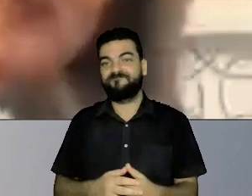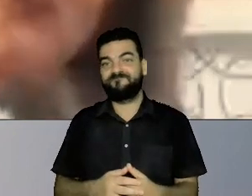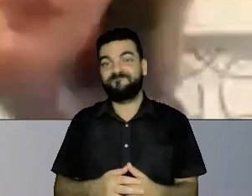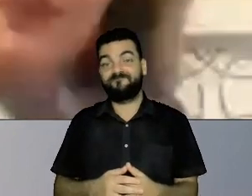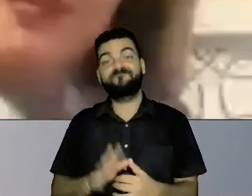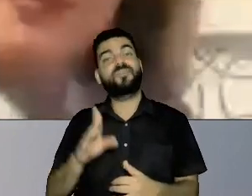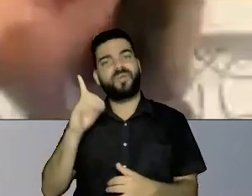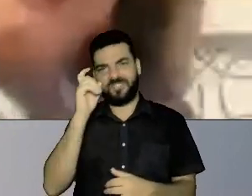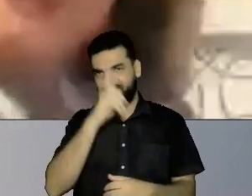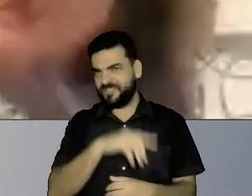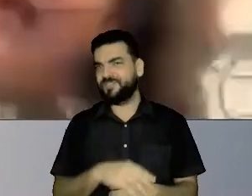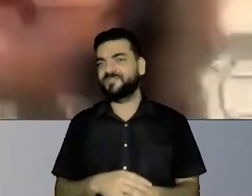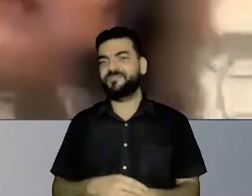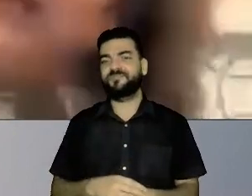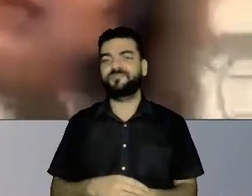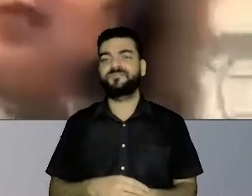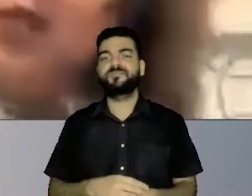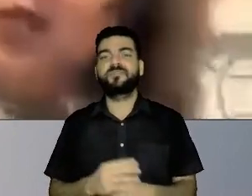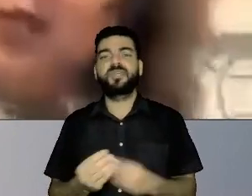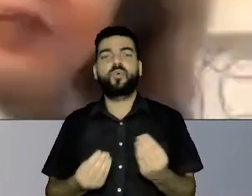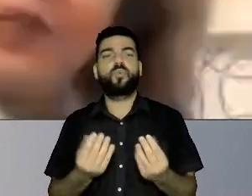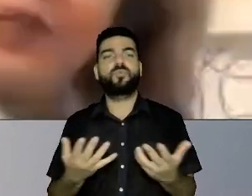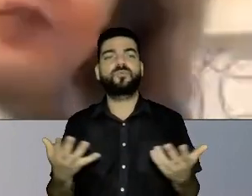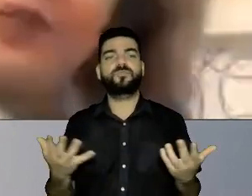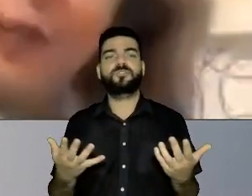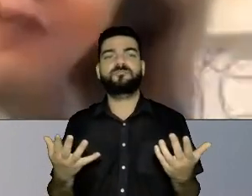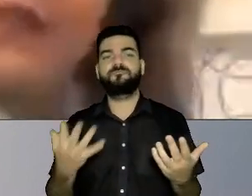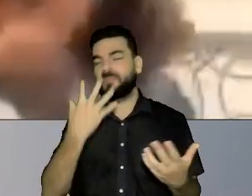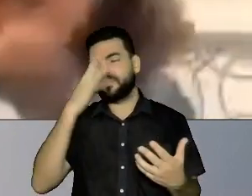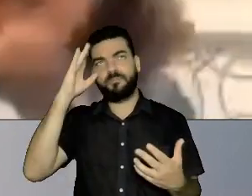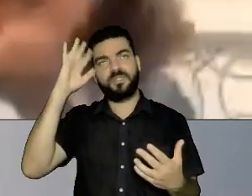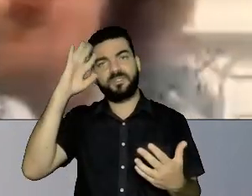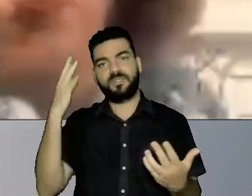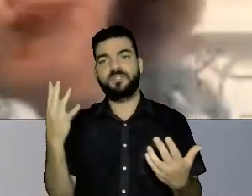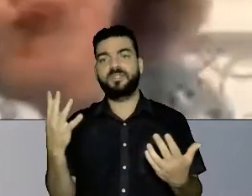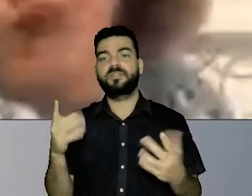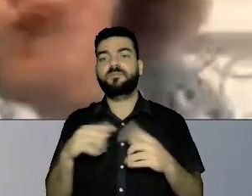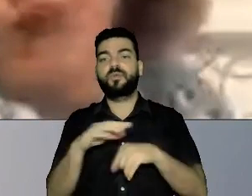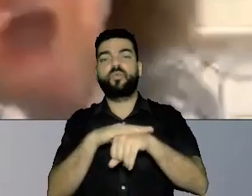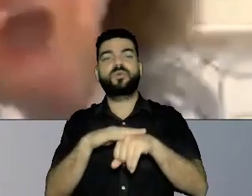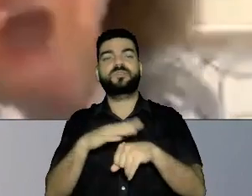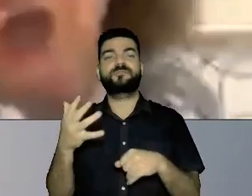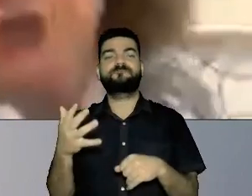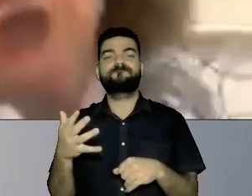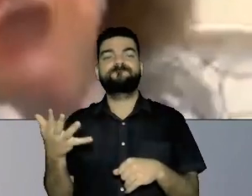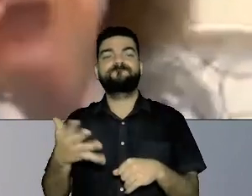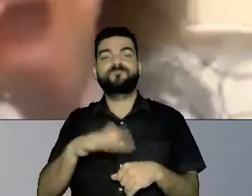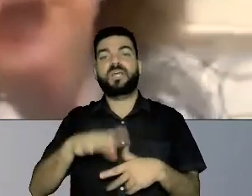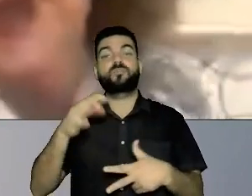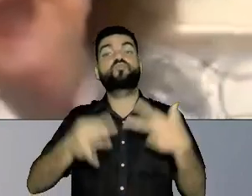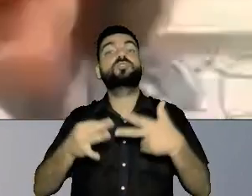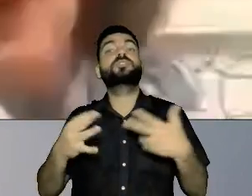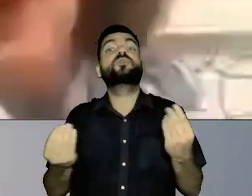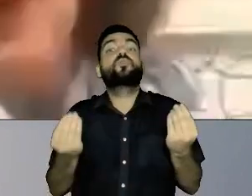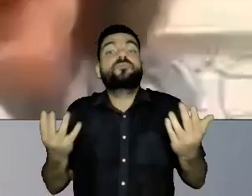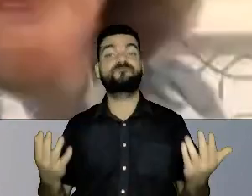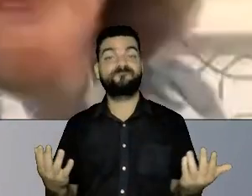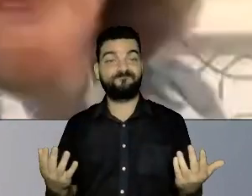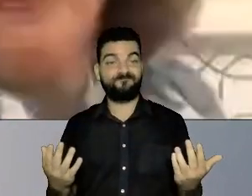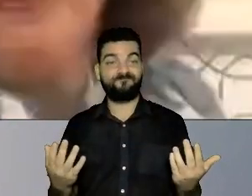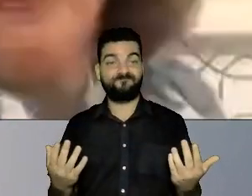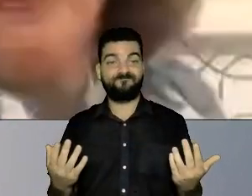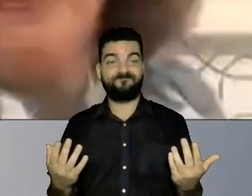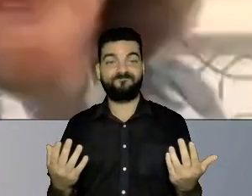e como você discutir isso também no plano jurídico, né? Porque se você não